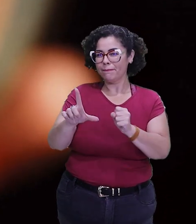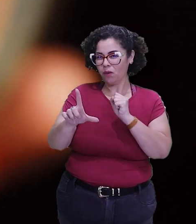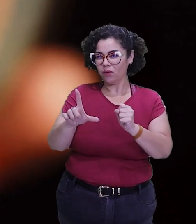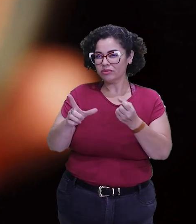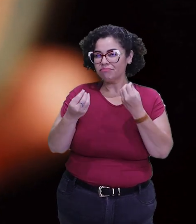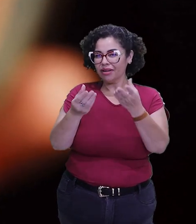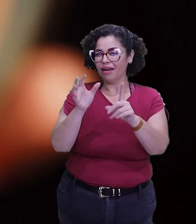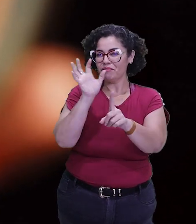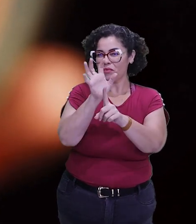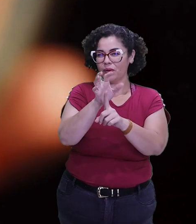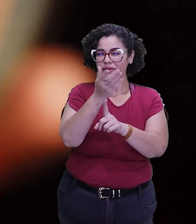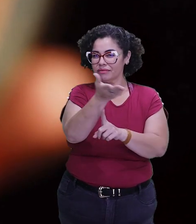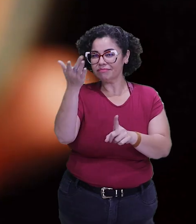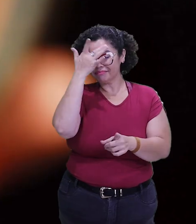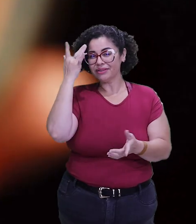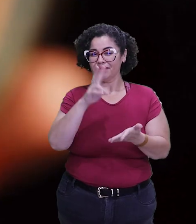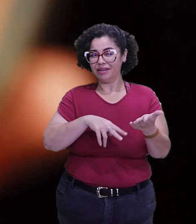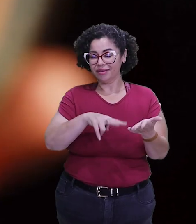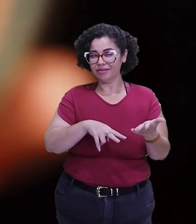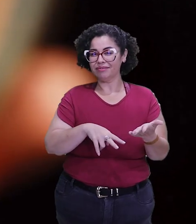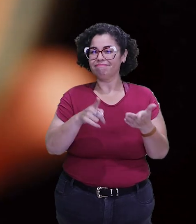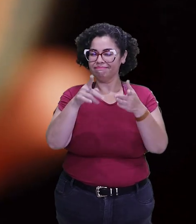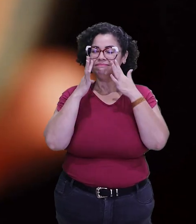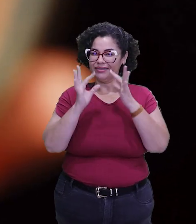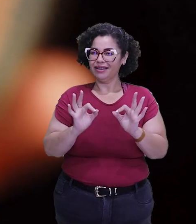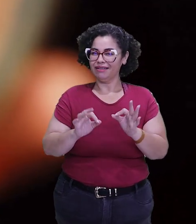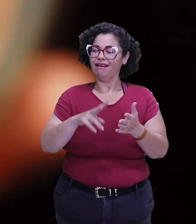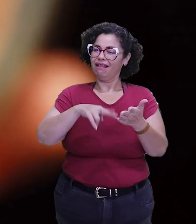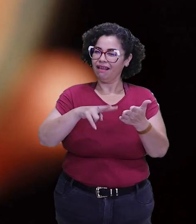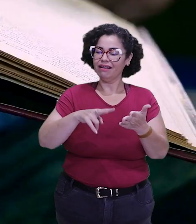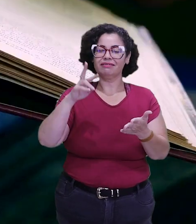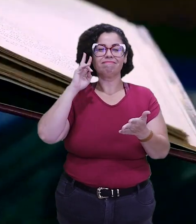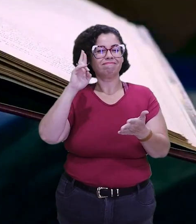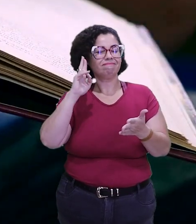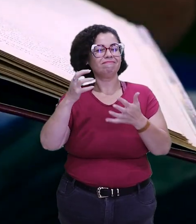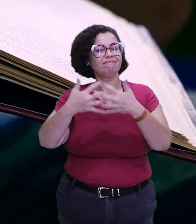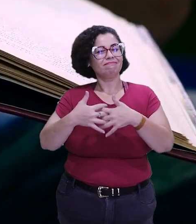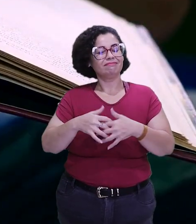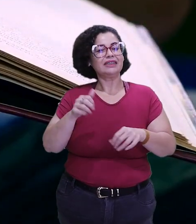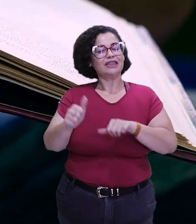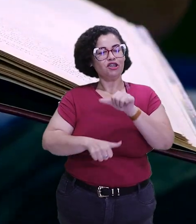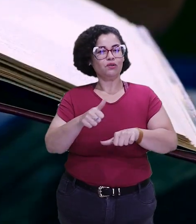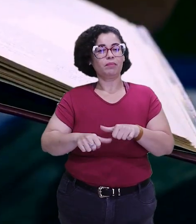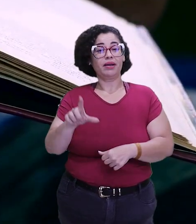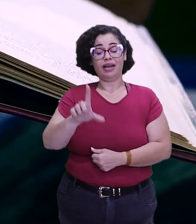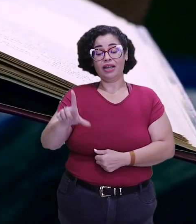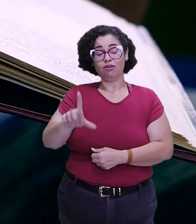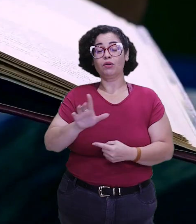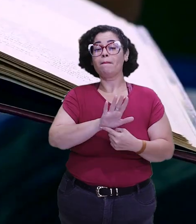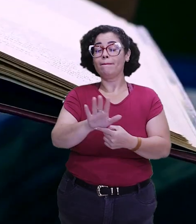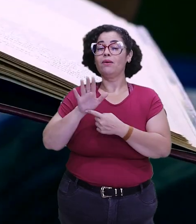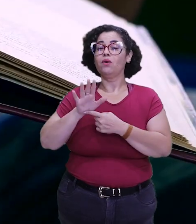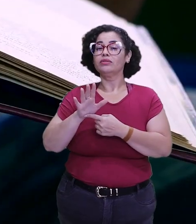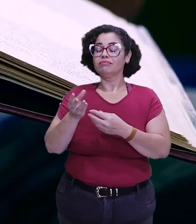alguma influência no pensamento dos leitores? Fique atento, leia, reflita, transforme. A literatura nos mostra o